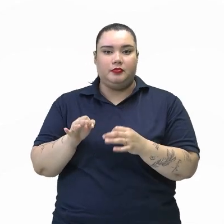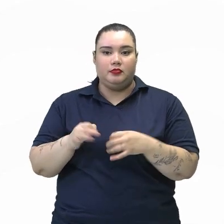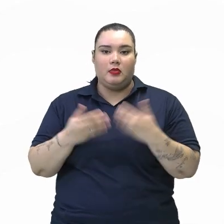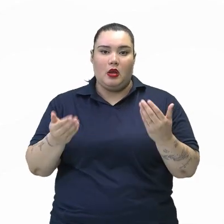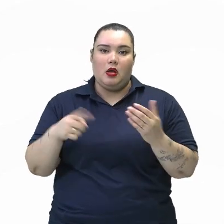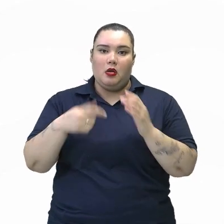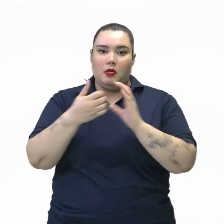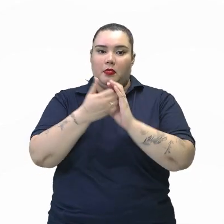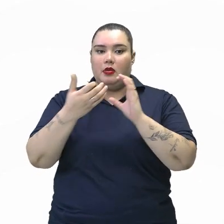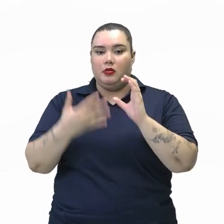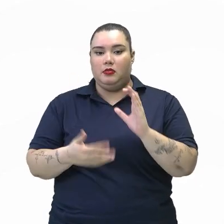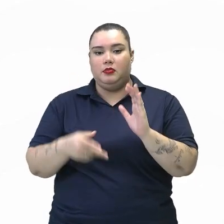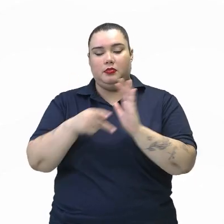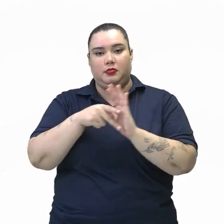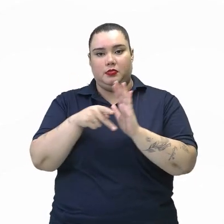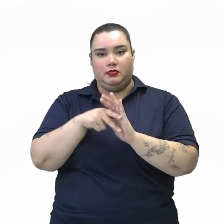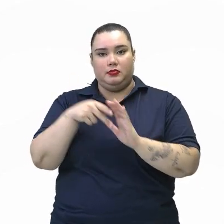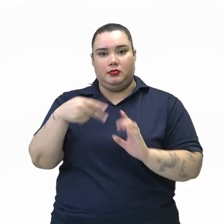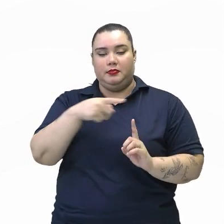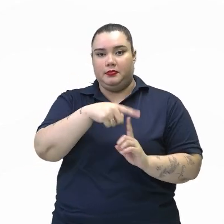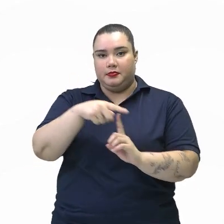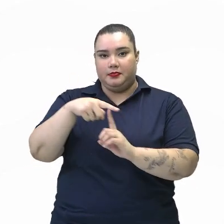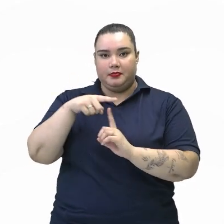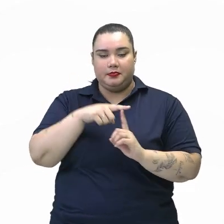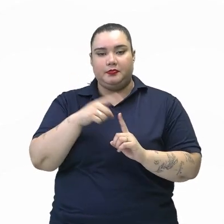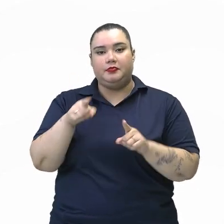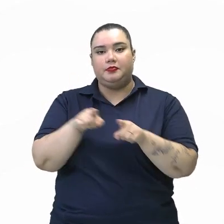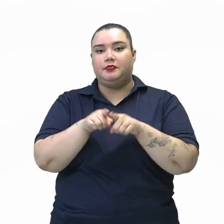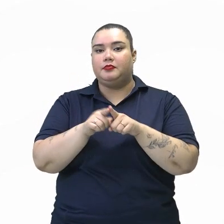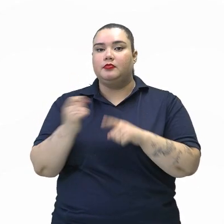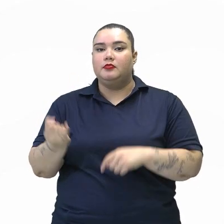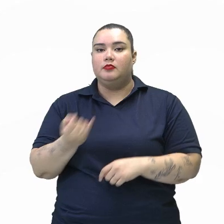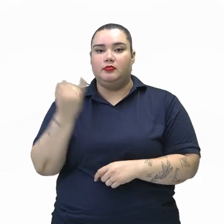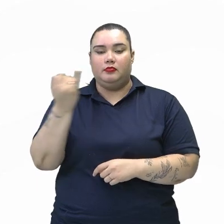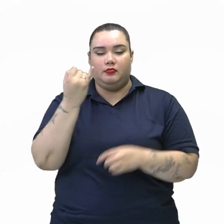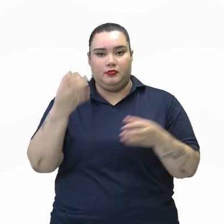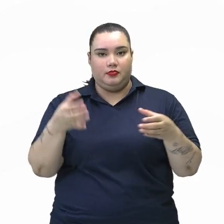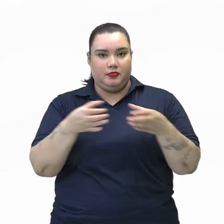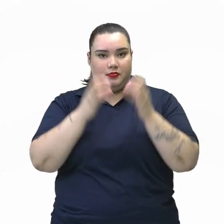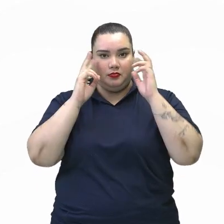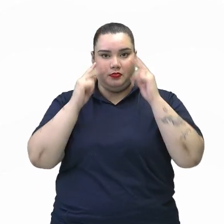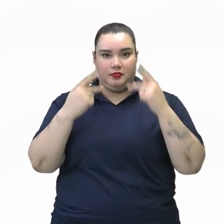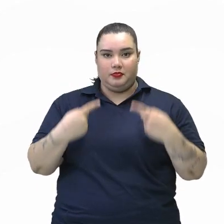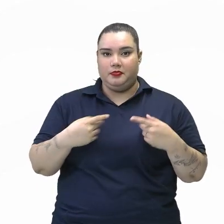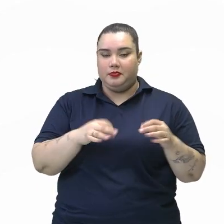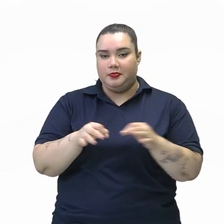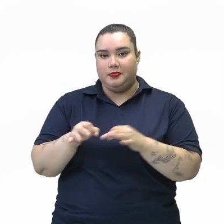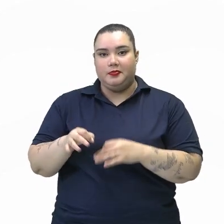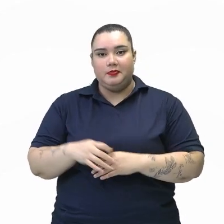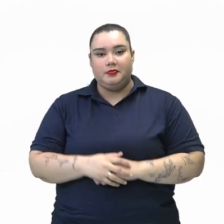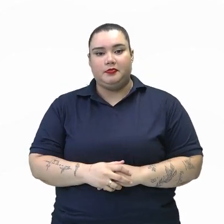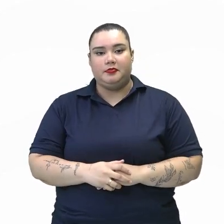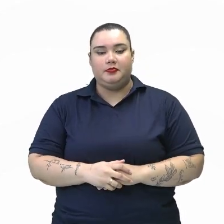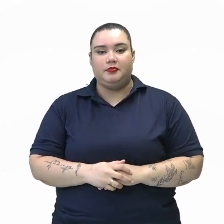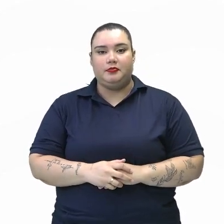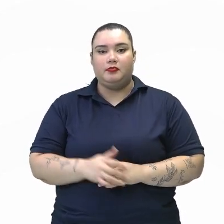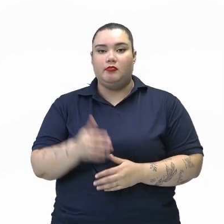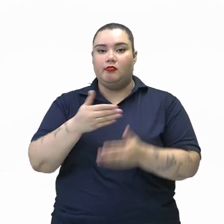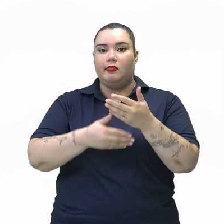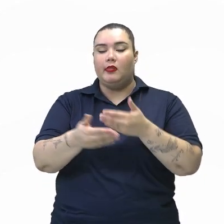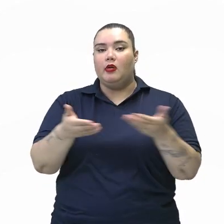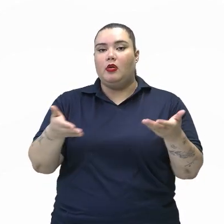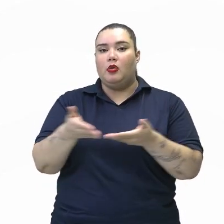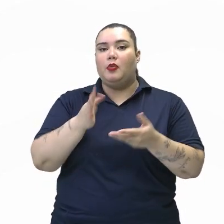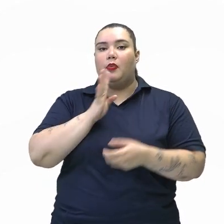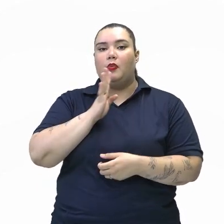uma característica aí desses indivíduos e da sua importância para o ser humano. Vamos conhecer